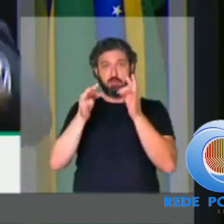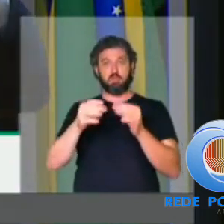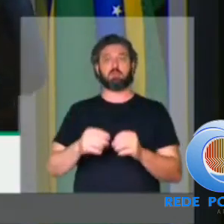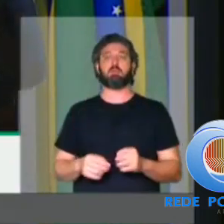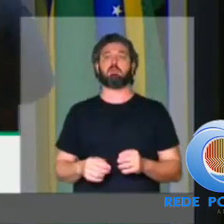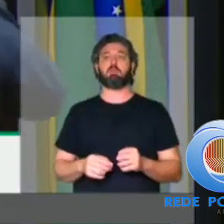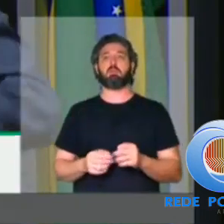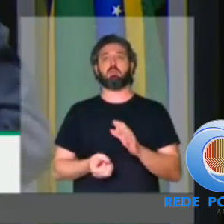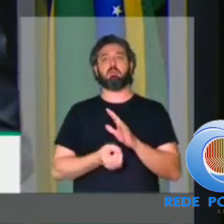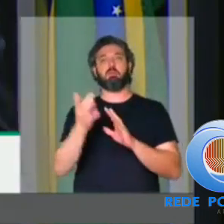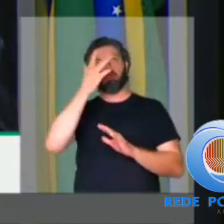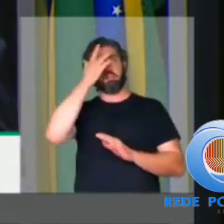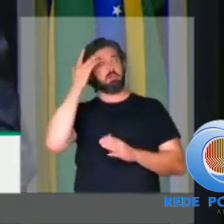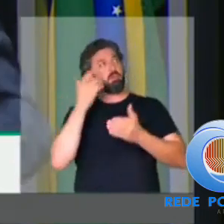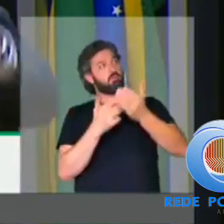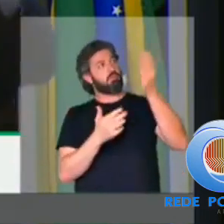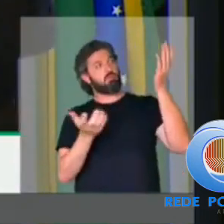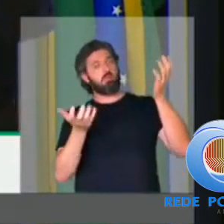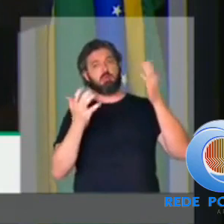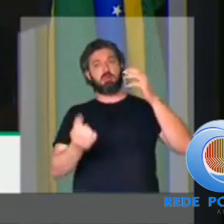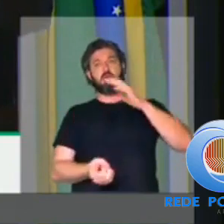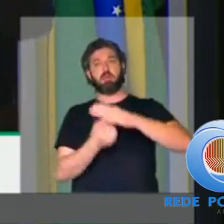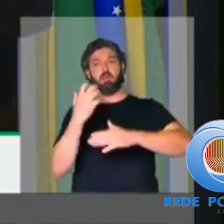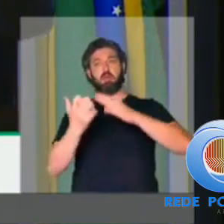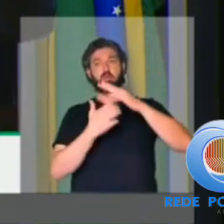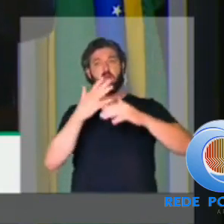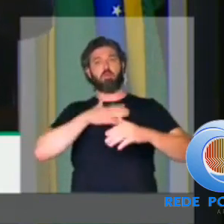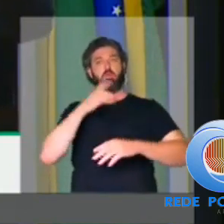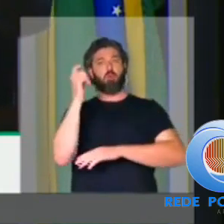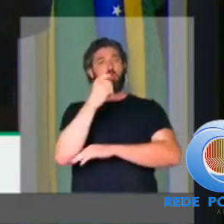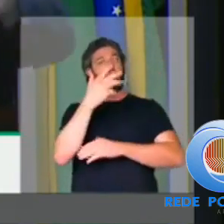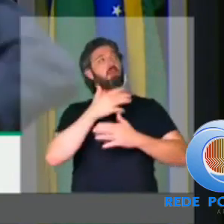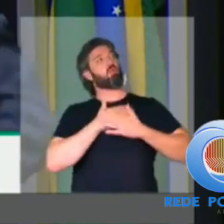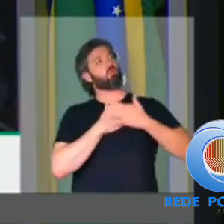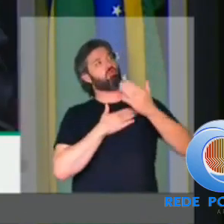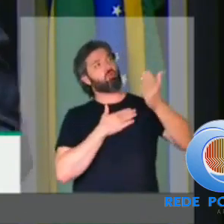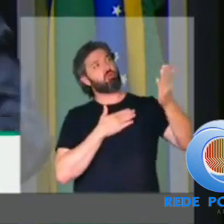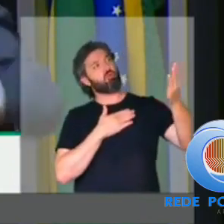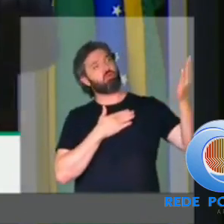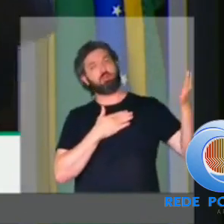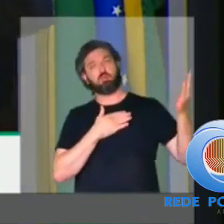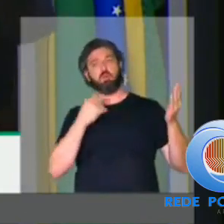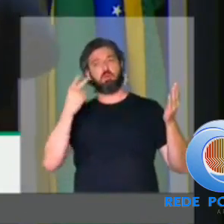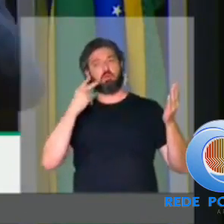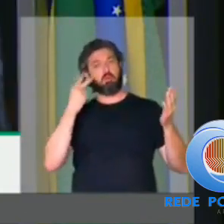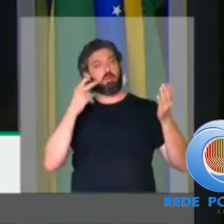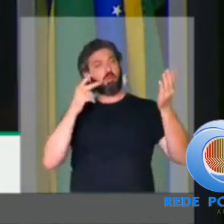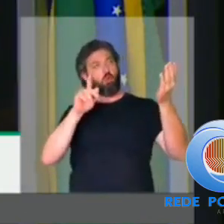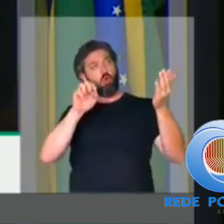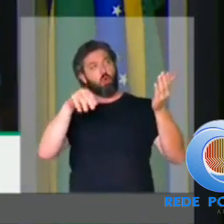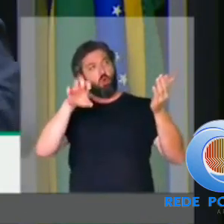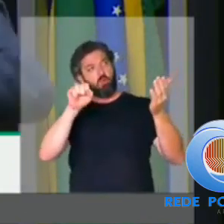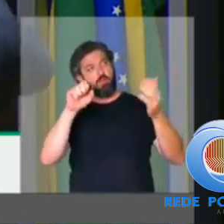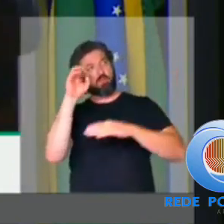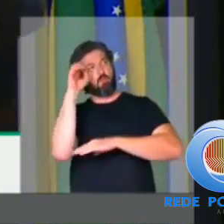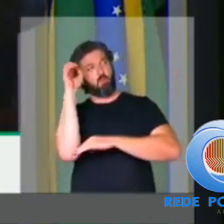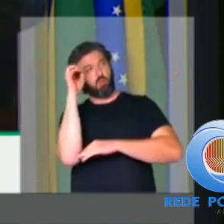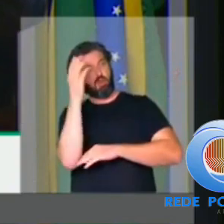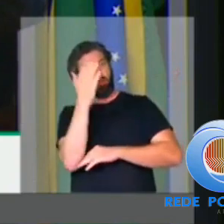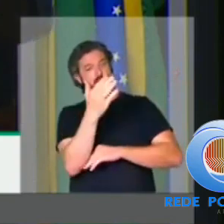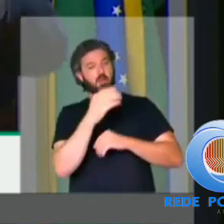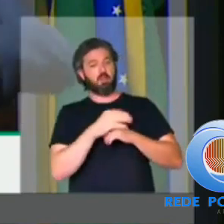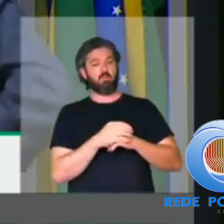testemunhado por tantos empreendedores que vieram lá do meu Rio Grande do Sul, vereador Ricardo Gomes, de Porto